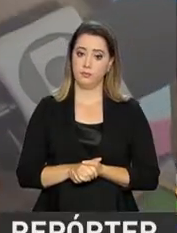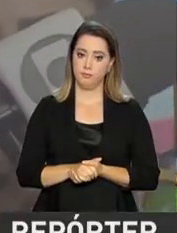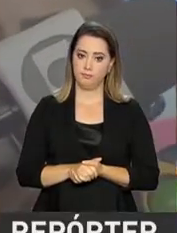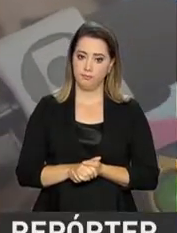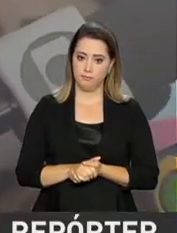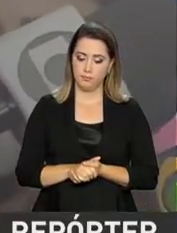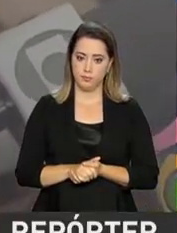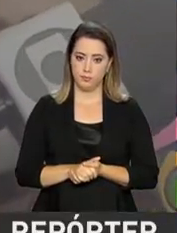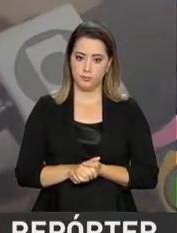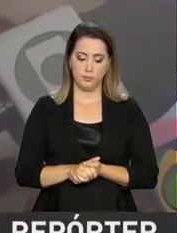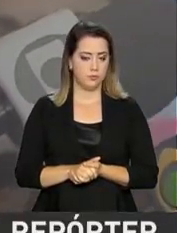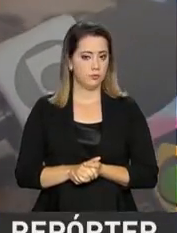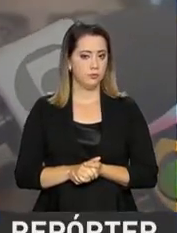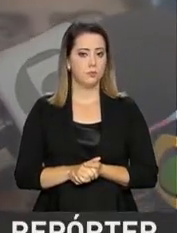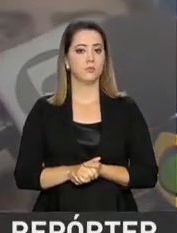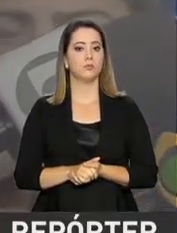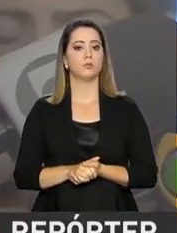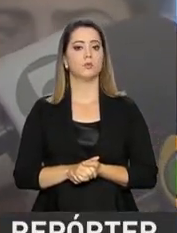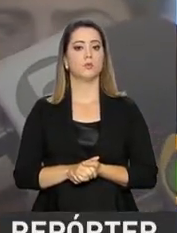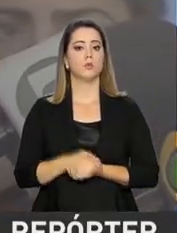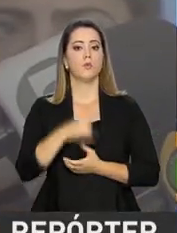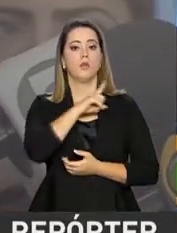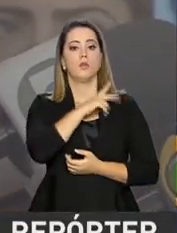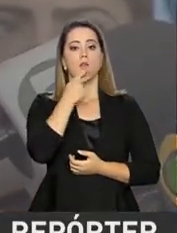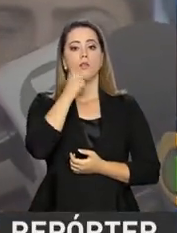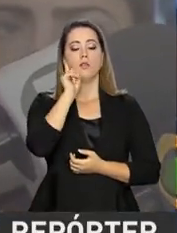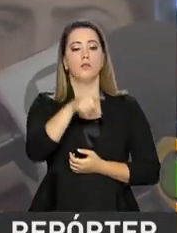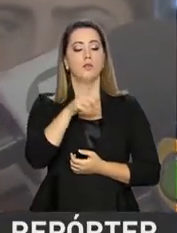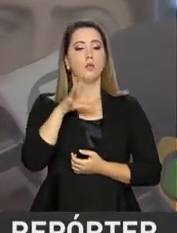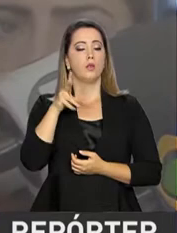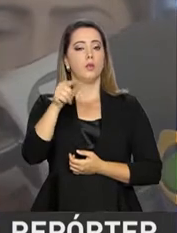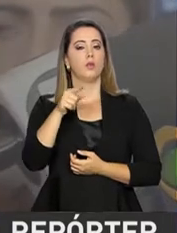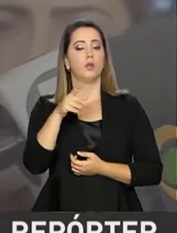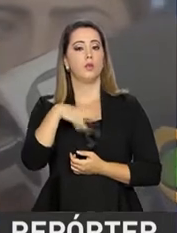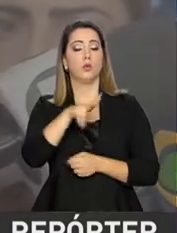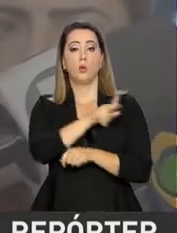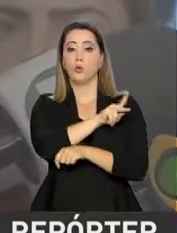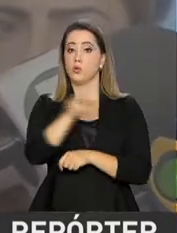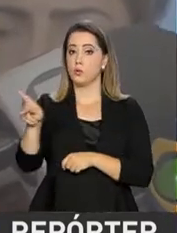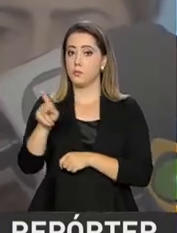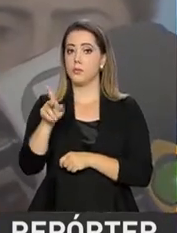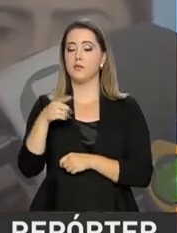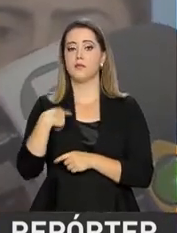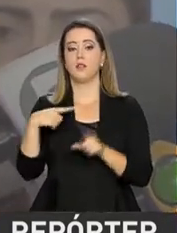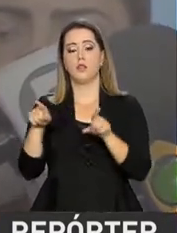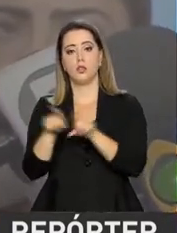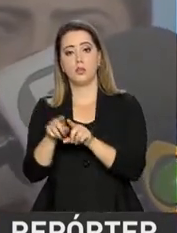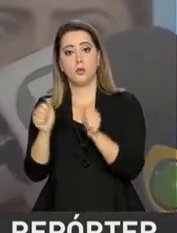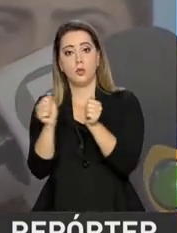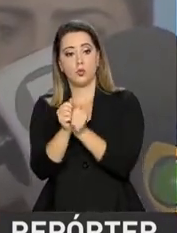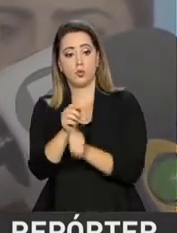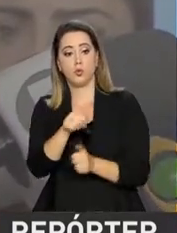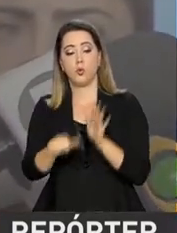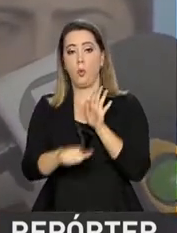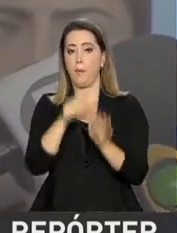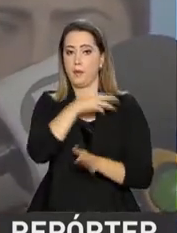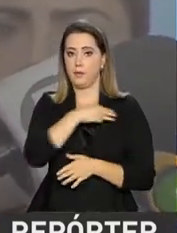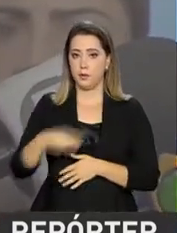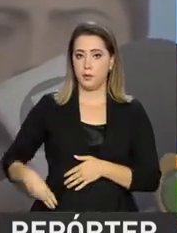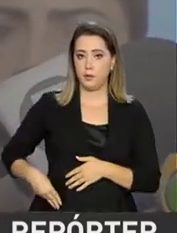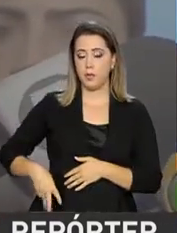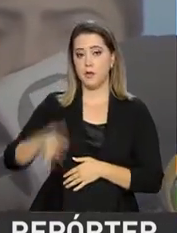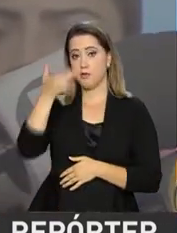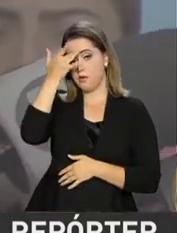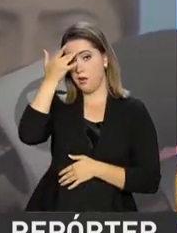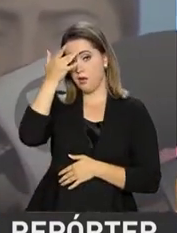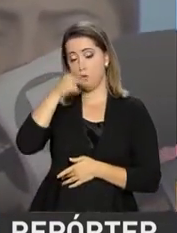todos os presentes os presidentes e o primeiro ministro da índia se manifestaram manifestar a sua preocupação